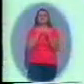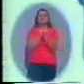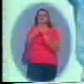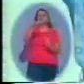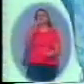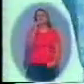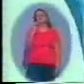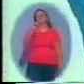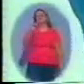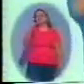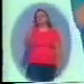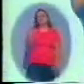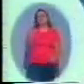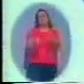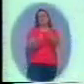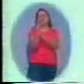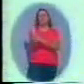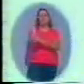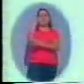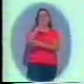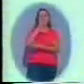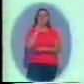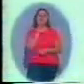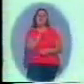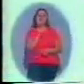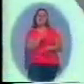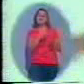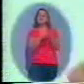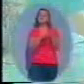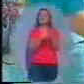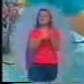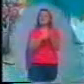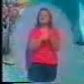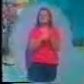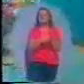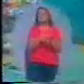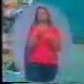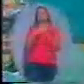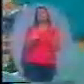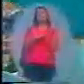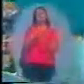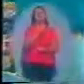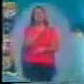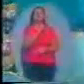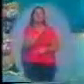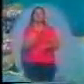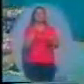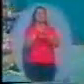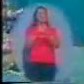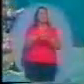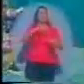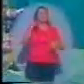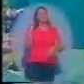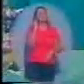Aqui está o segredo de qualquer relacionamento e principalmente do sacramento